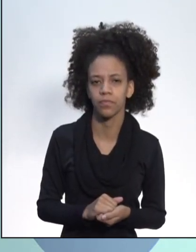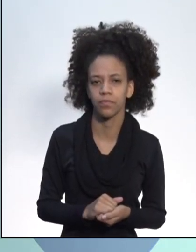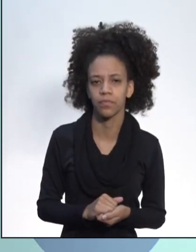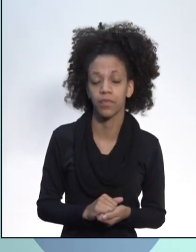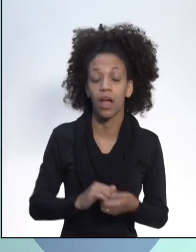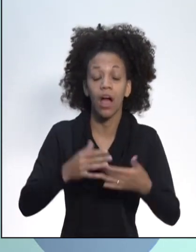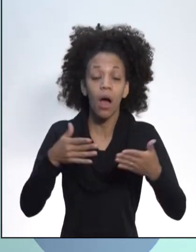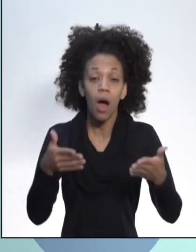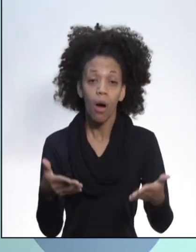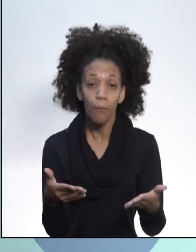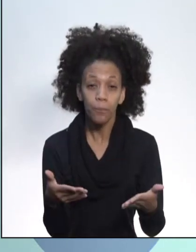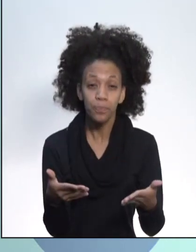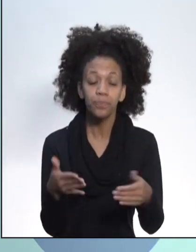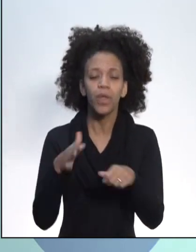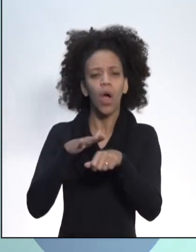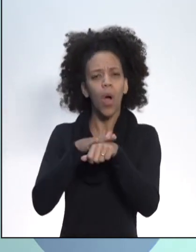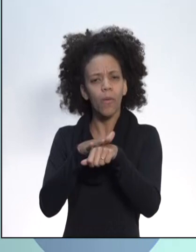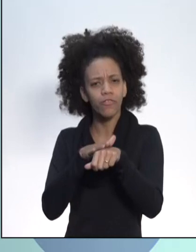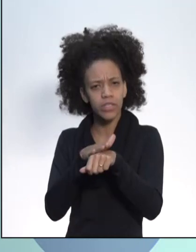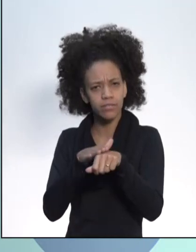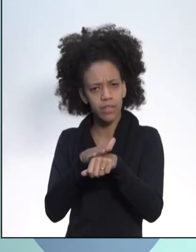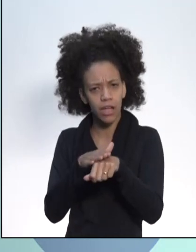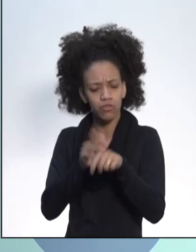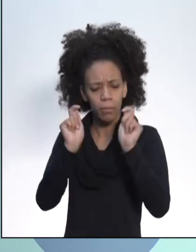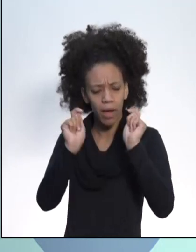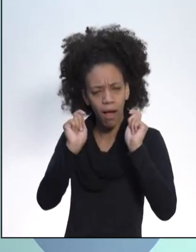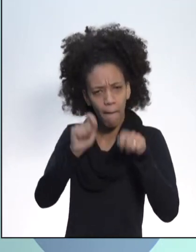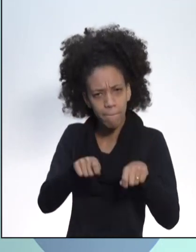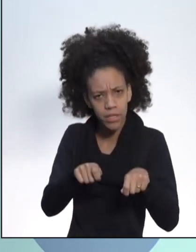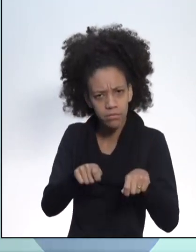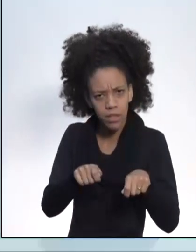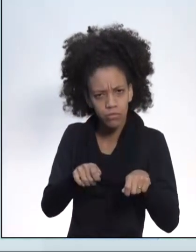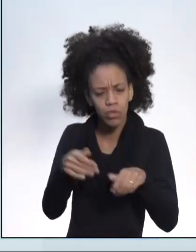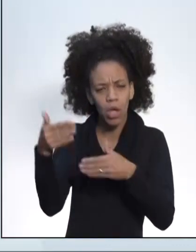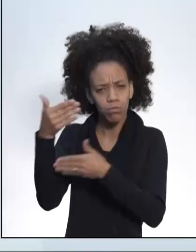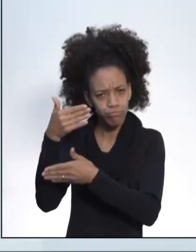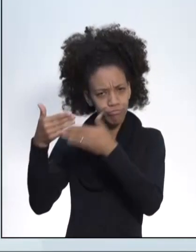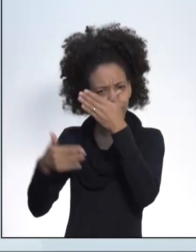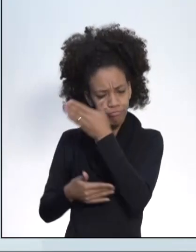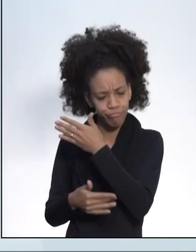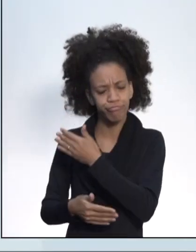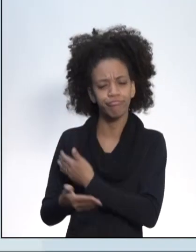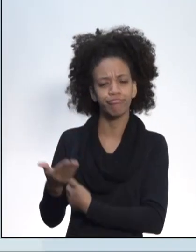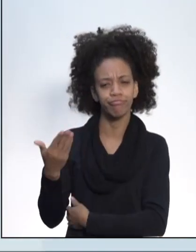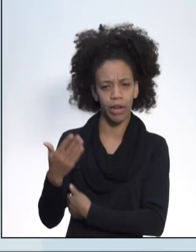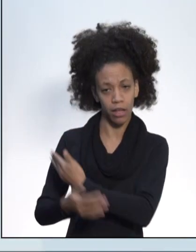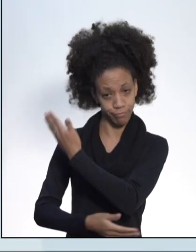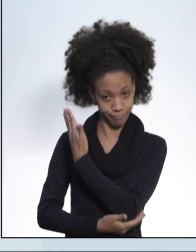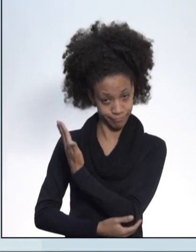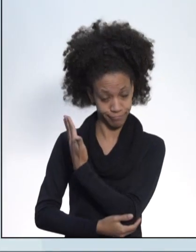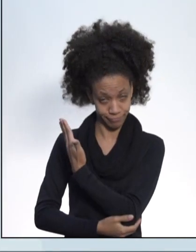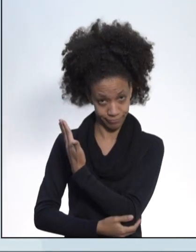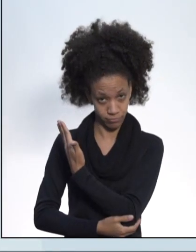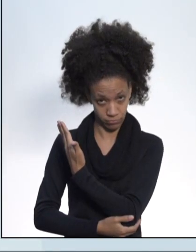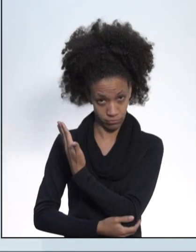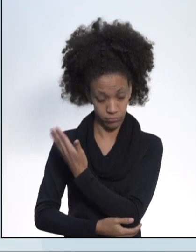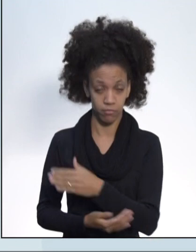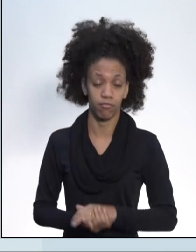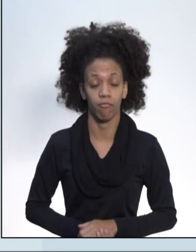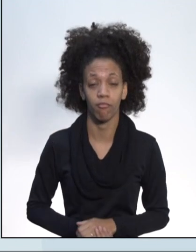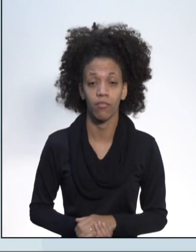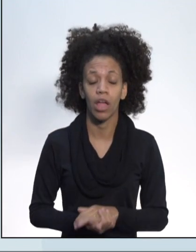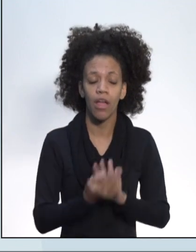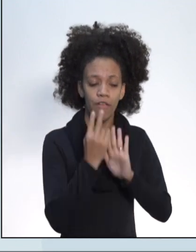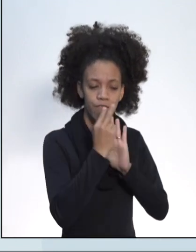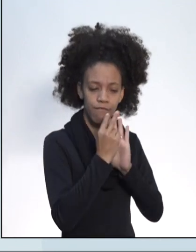Bom, a gente vai começar a conversar sobre as competências. Eu vou pedir para colocar na tela esse PowerPoint e eu vou ler